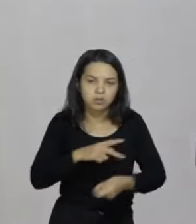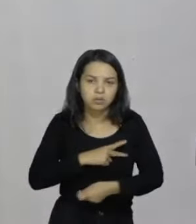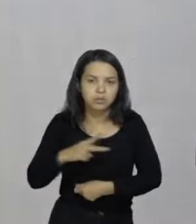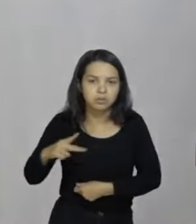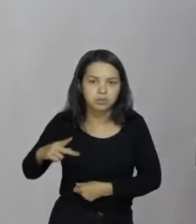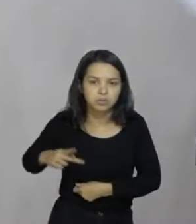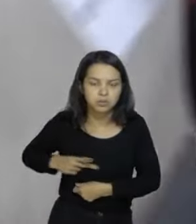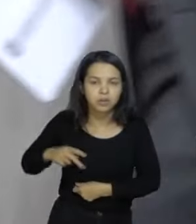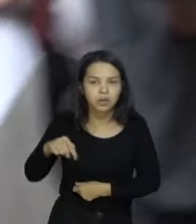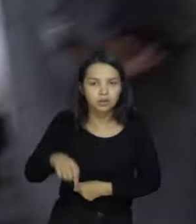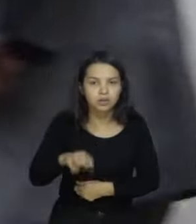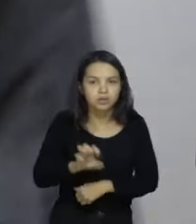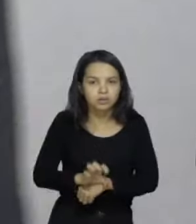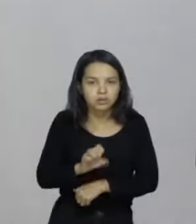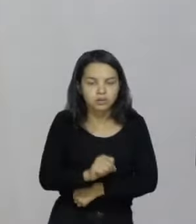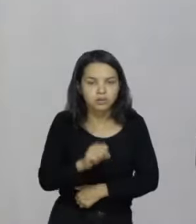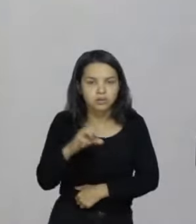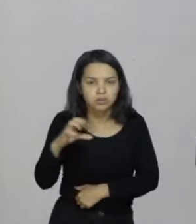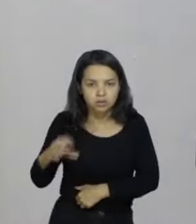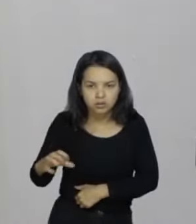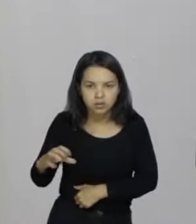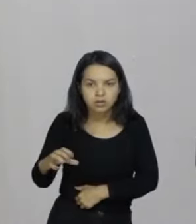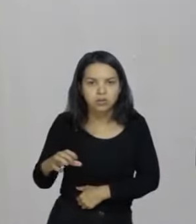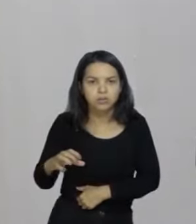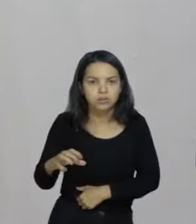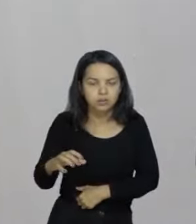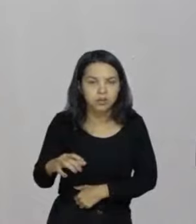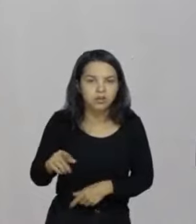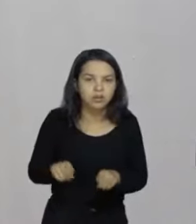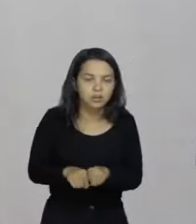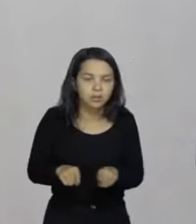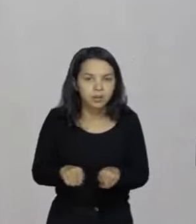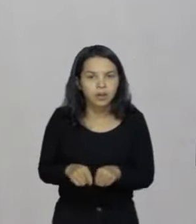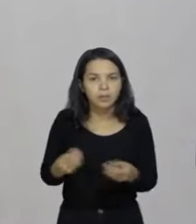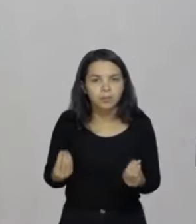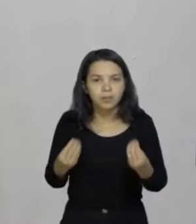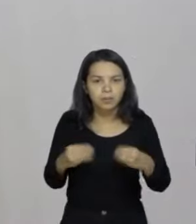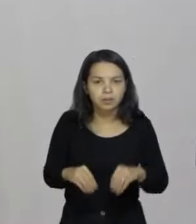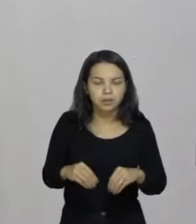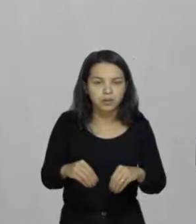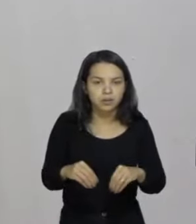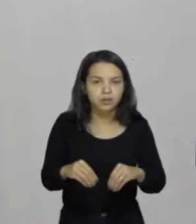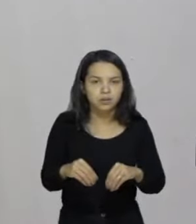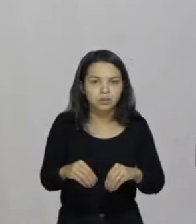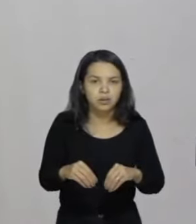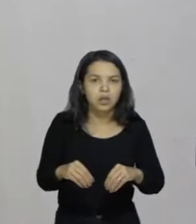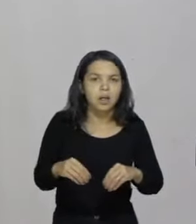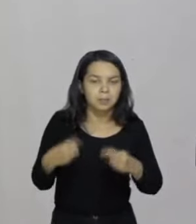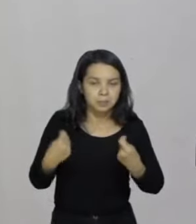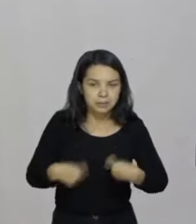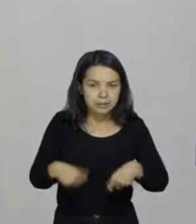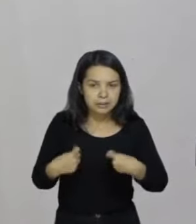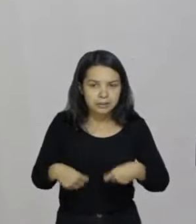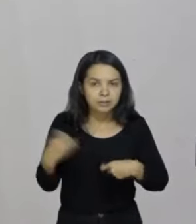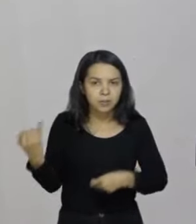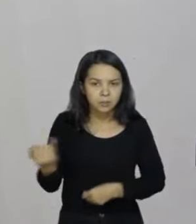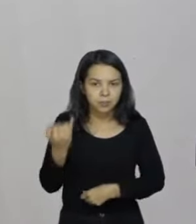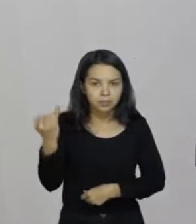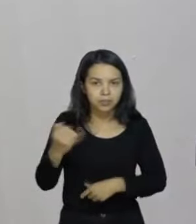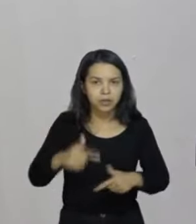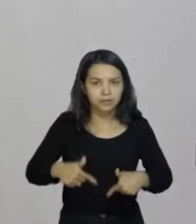em Santa Catarina a prós implementar uma medida necessária de